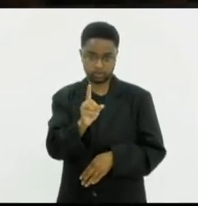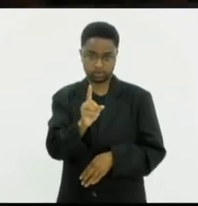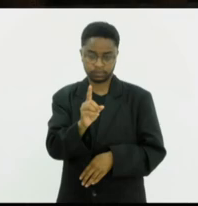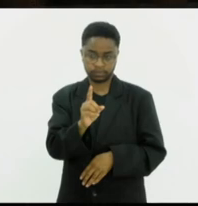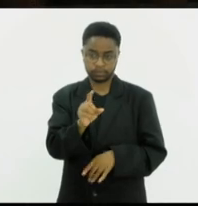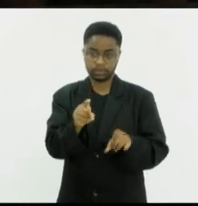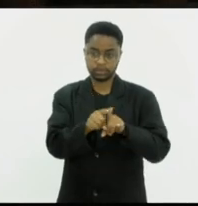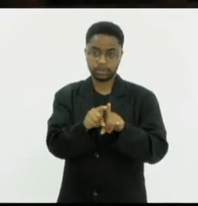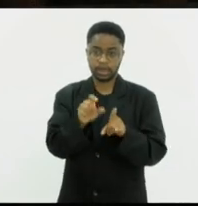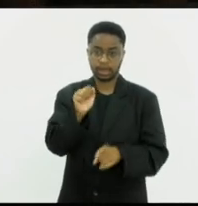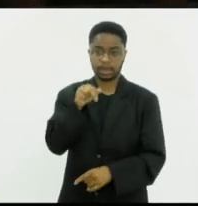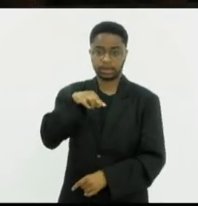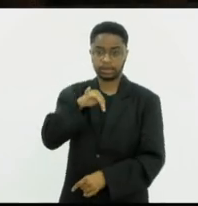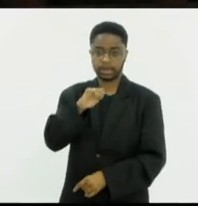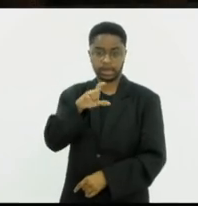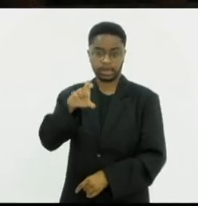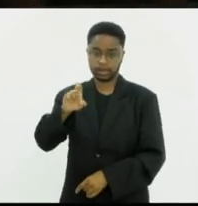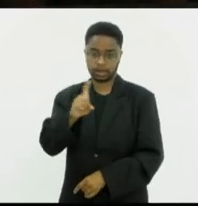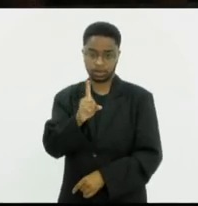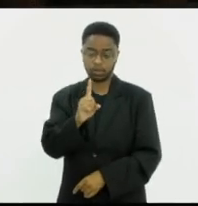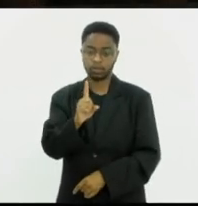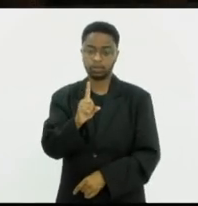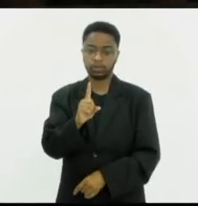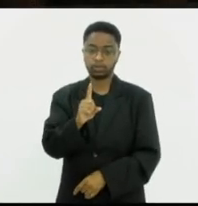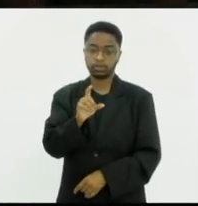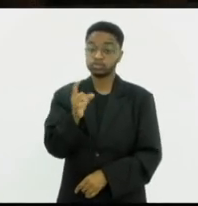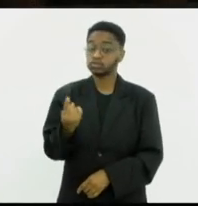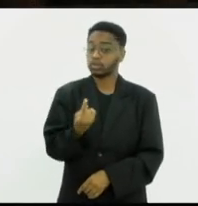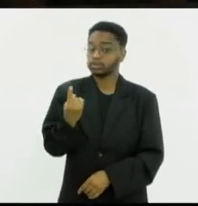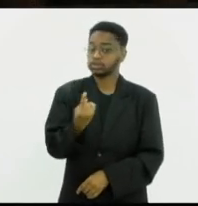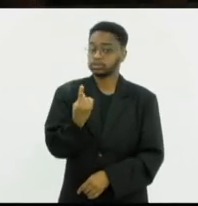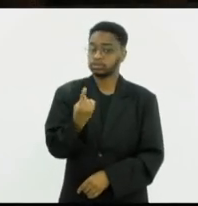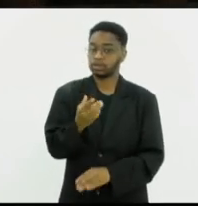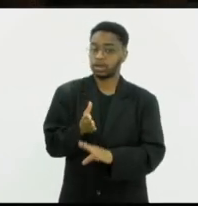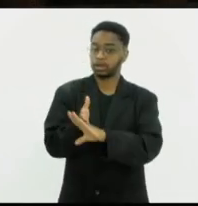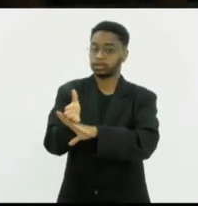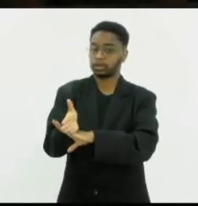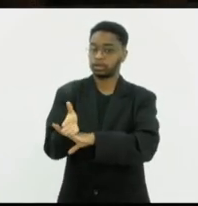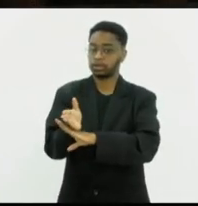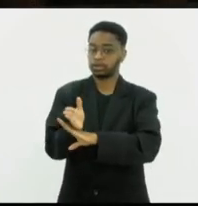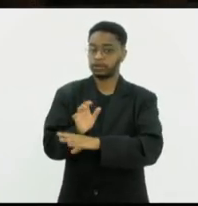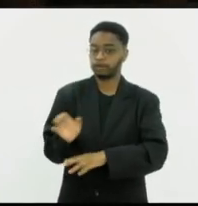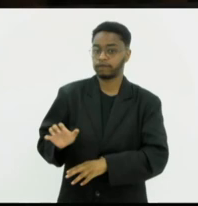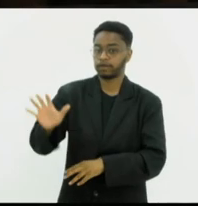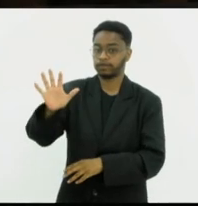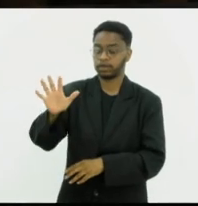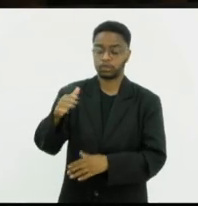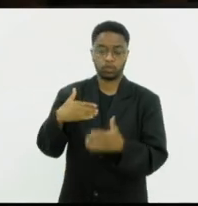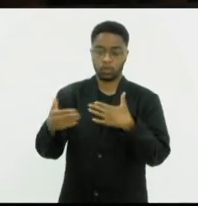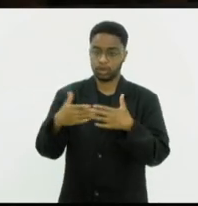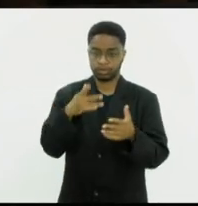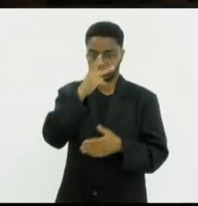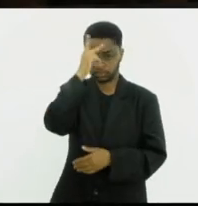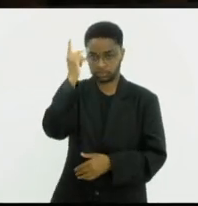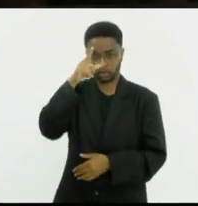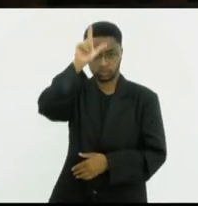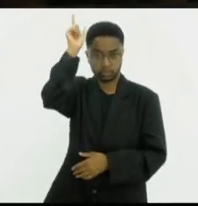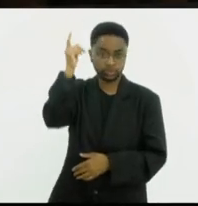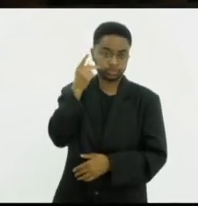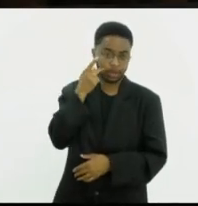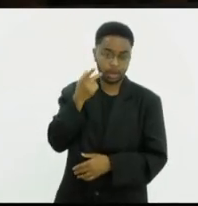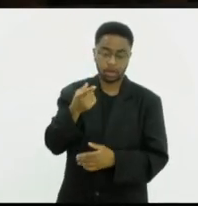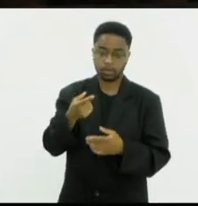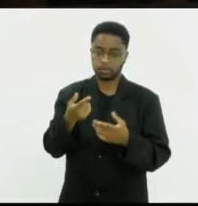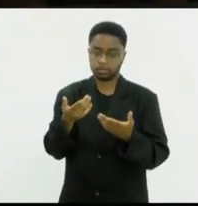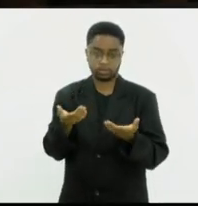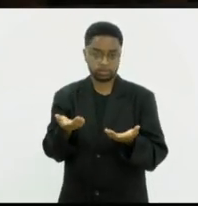E nem a Nielly Franco, pelo amor de Deus. Eu quero o seguinte, sozinhos, qualquer um de nós, deputado Luiz Paulo, né, que é